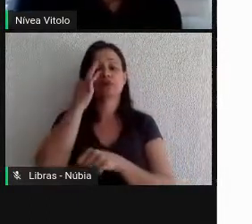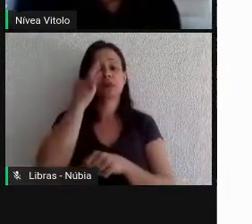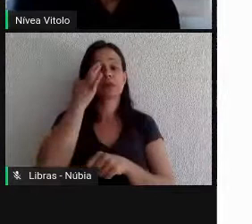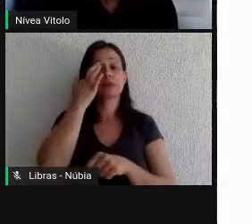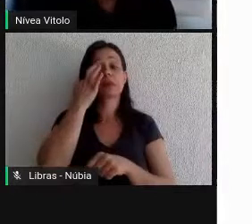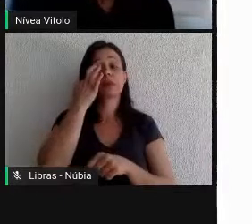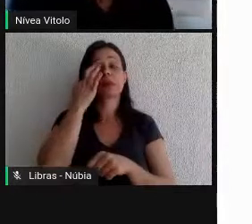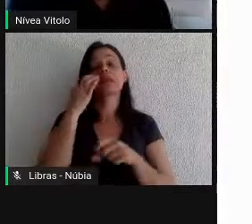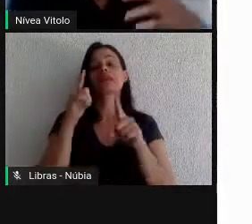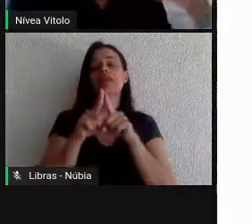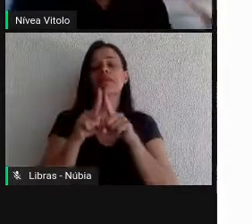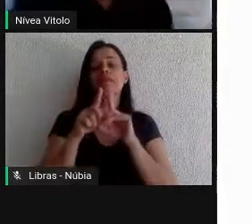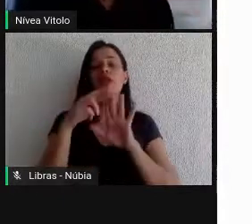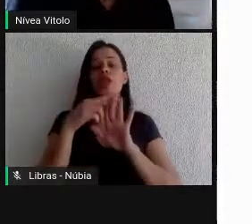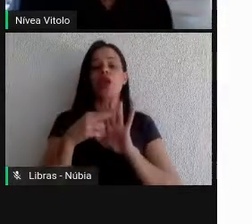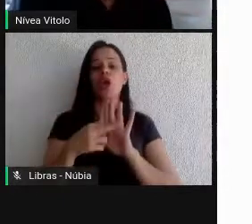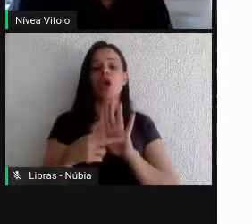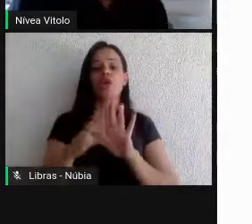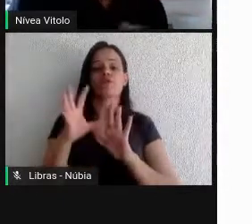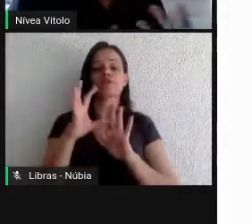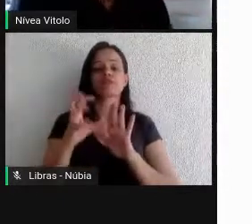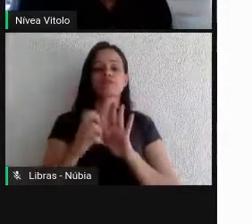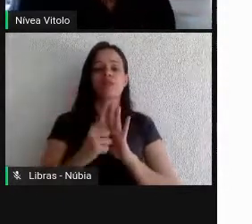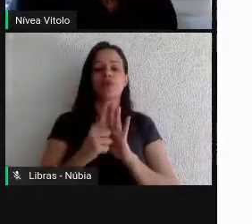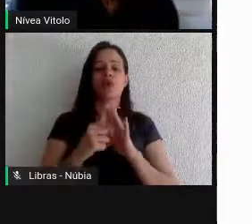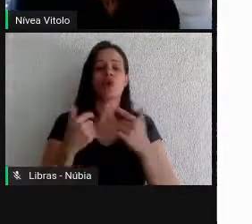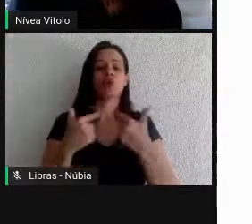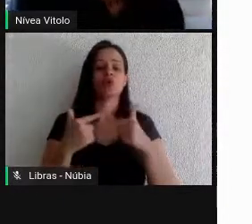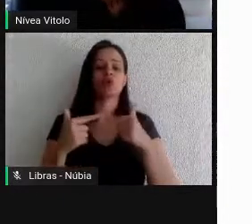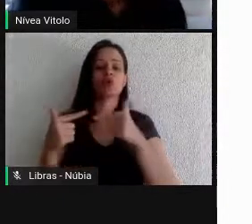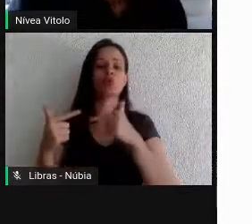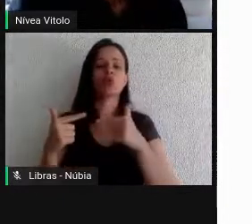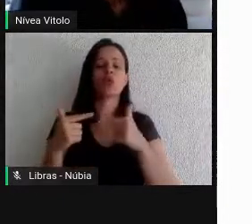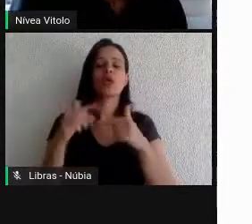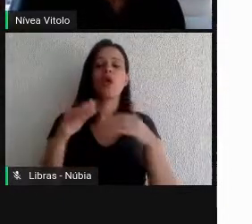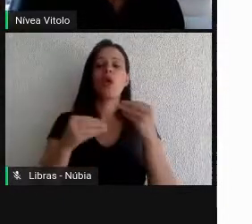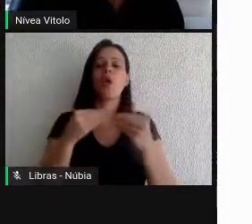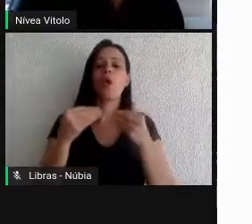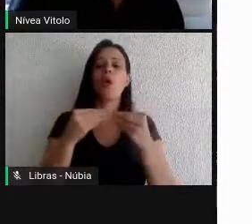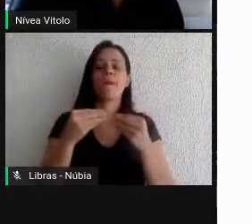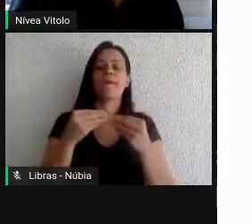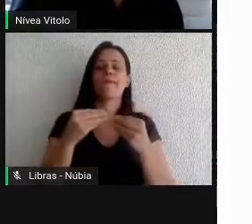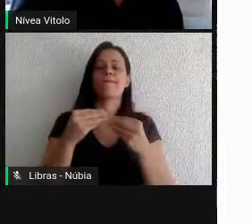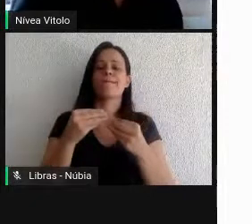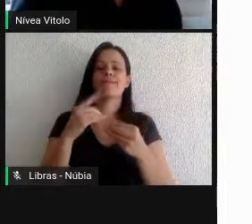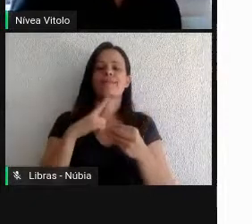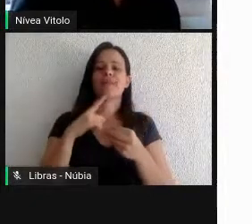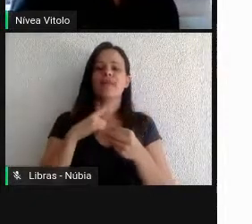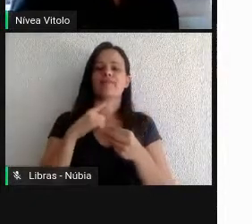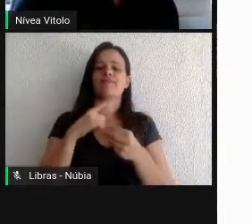de normas simbólicas que não trazem um benefício concreto,